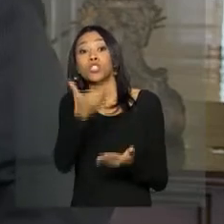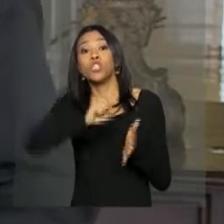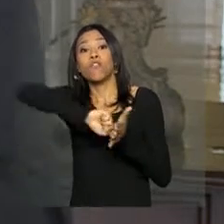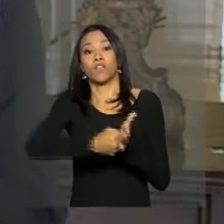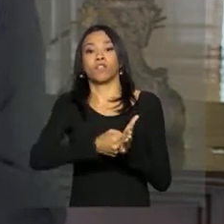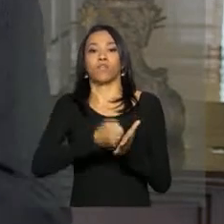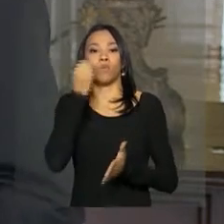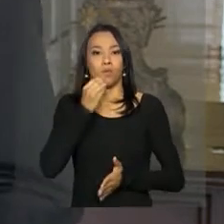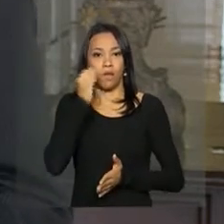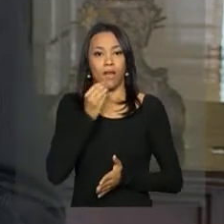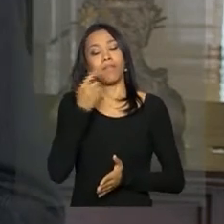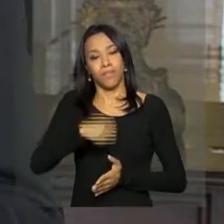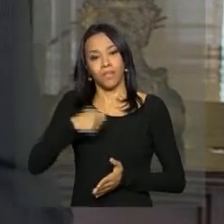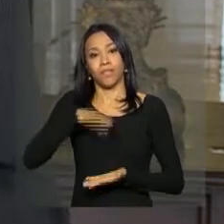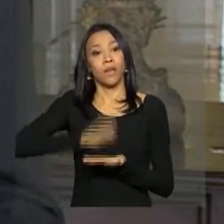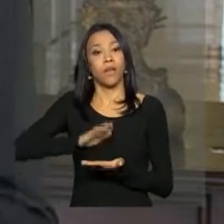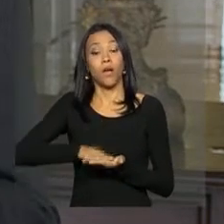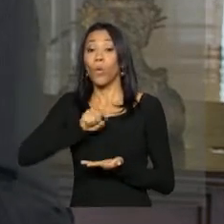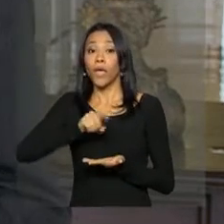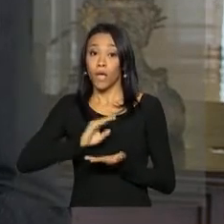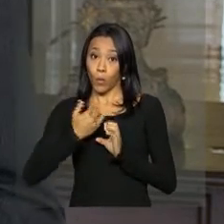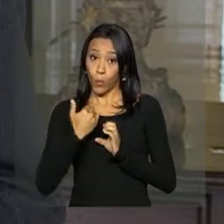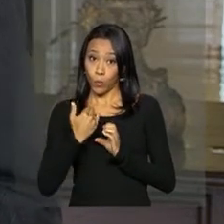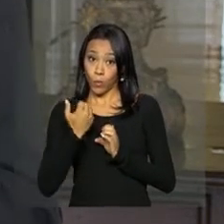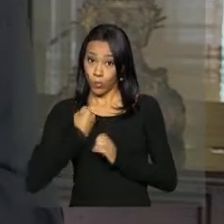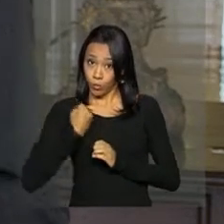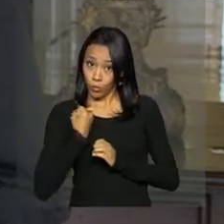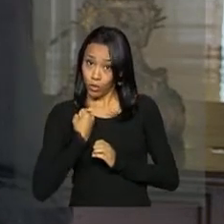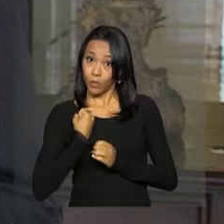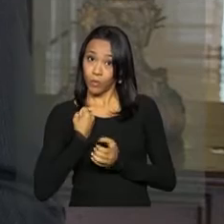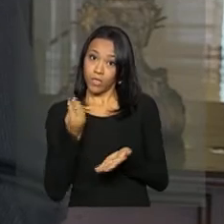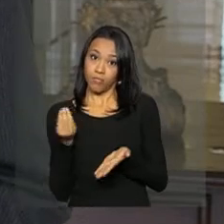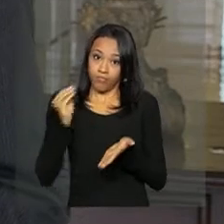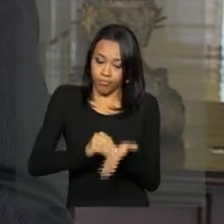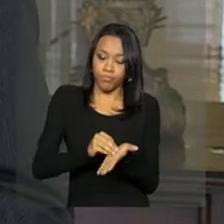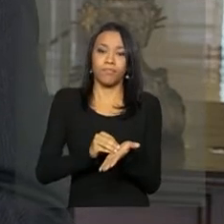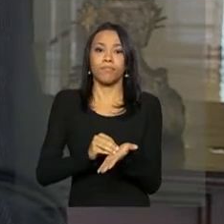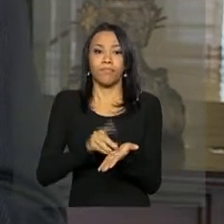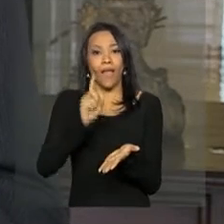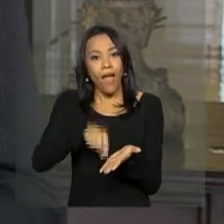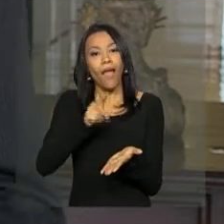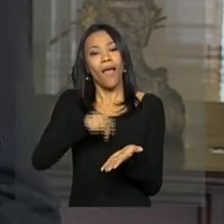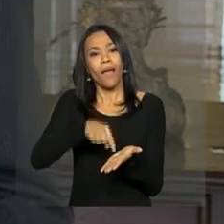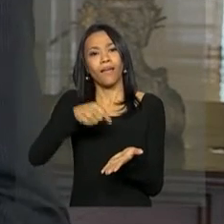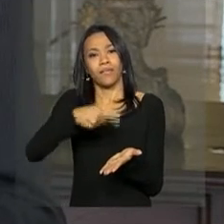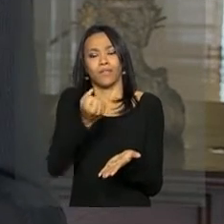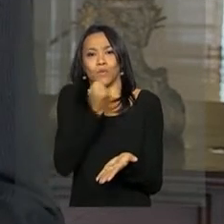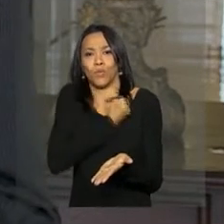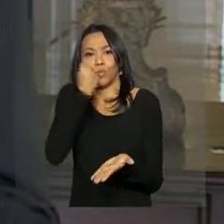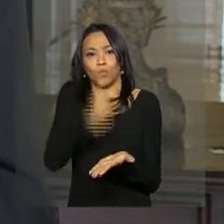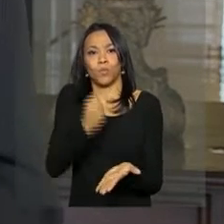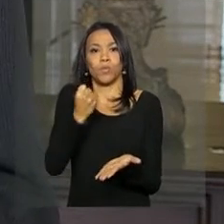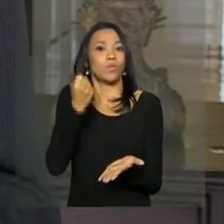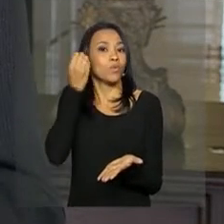aparelho é preciso ter em mãos um e mail que é o número o número de identificação internacional de equipamento móvel então